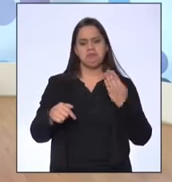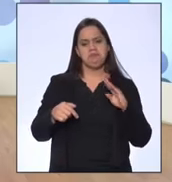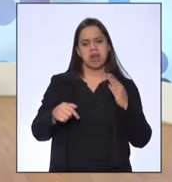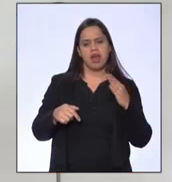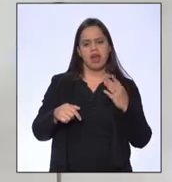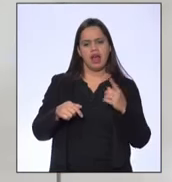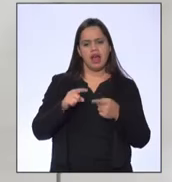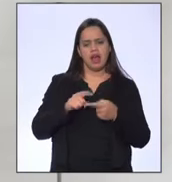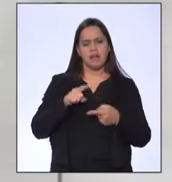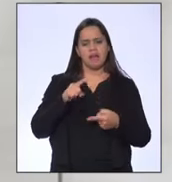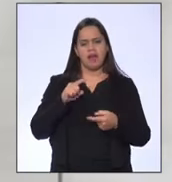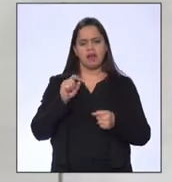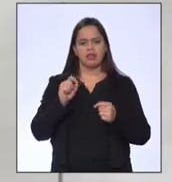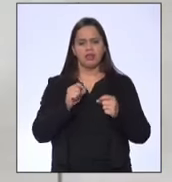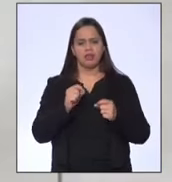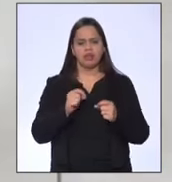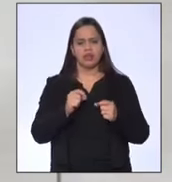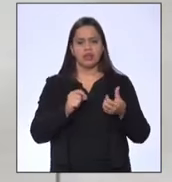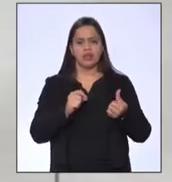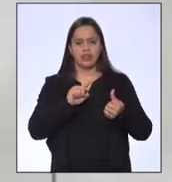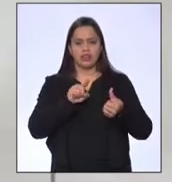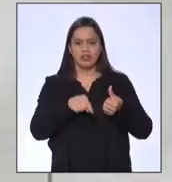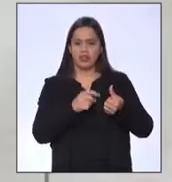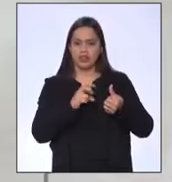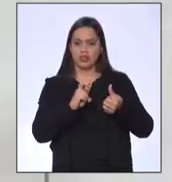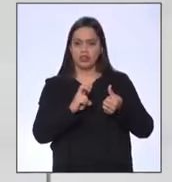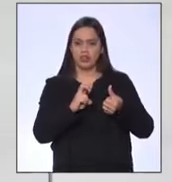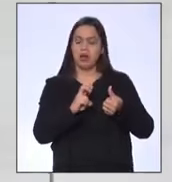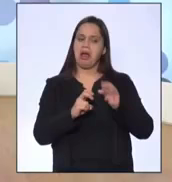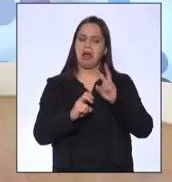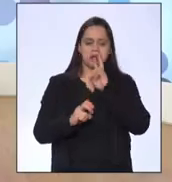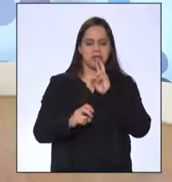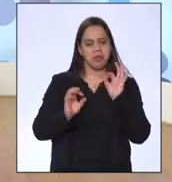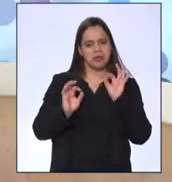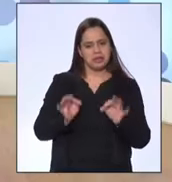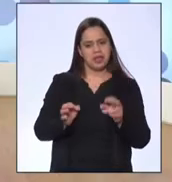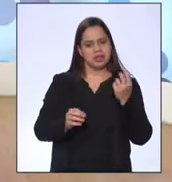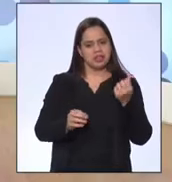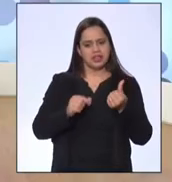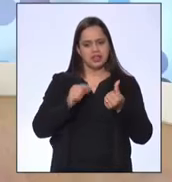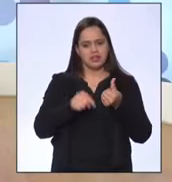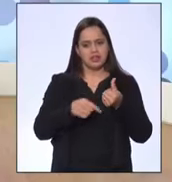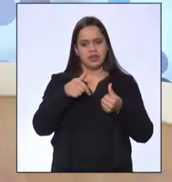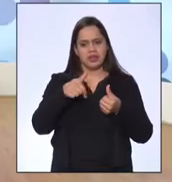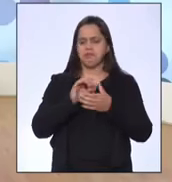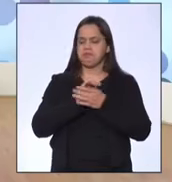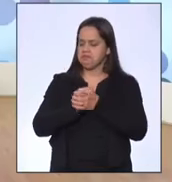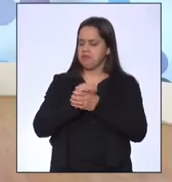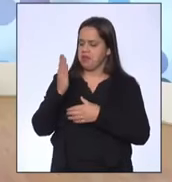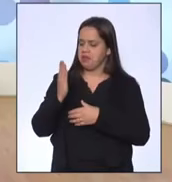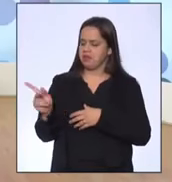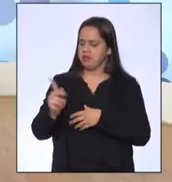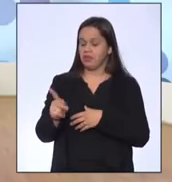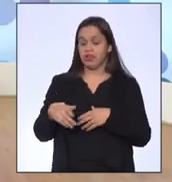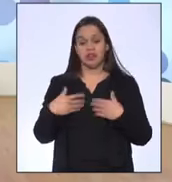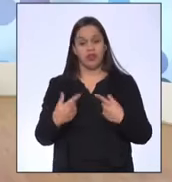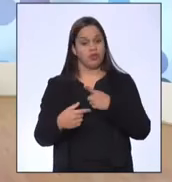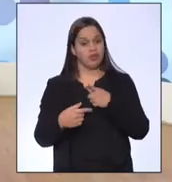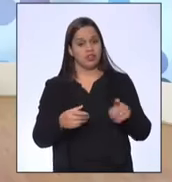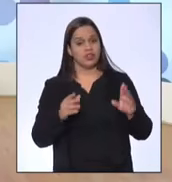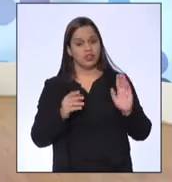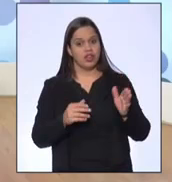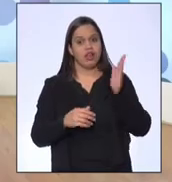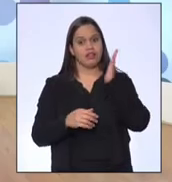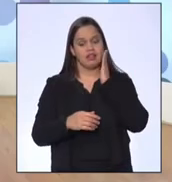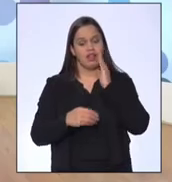de 6,5. Olha, 6,7. Parabéns, Isaac. É isso aí. Então agora, pessoal, vocês já sabem